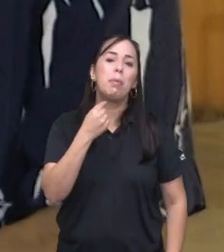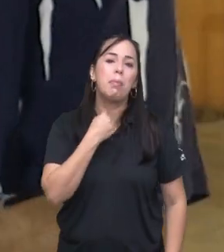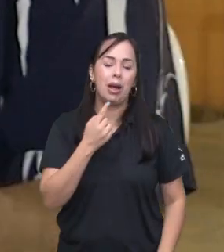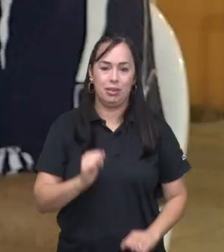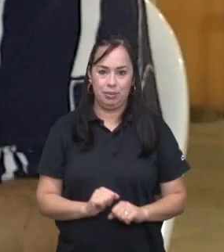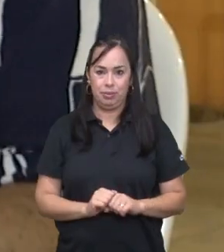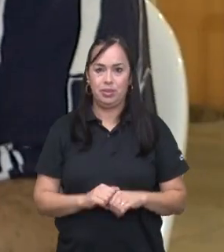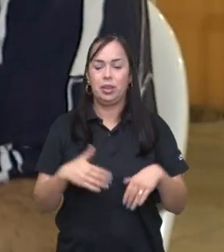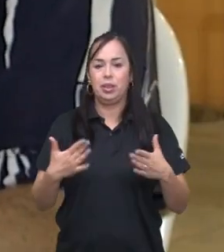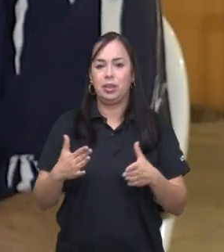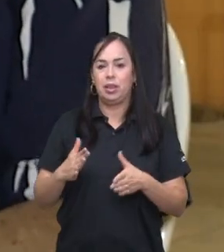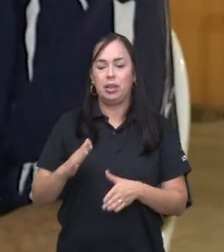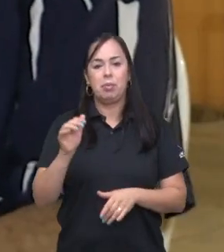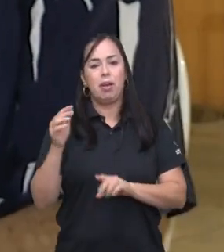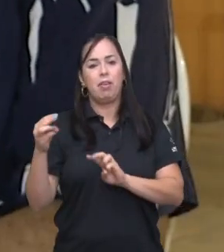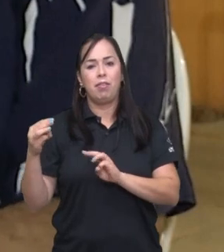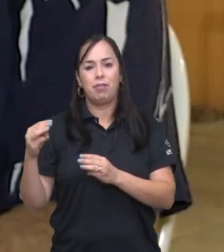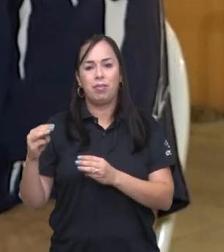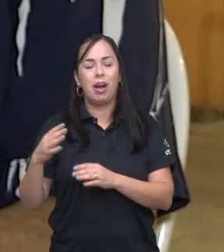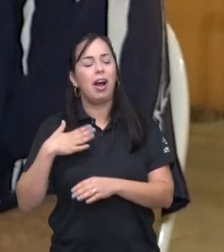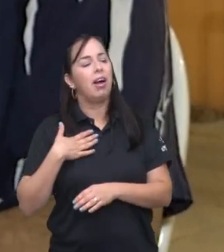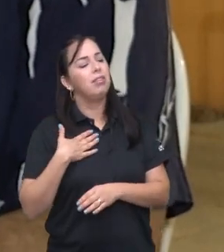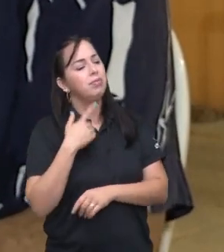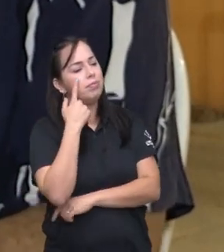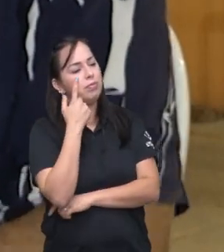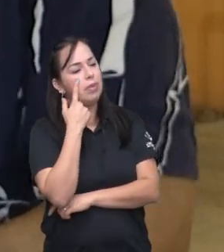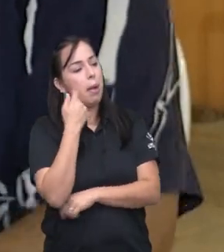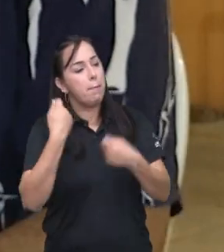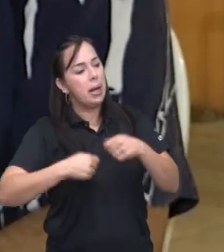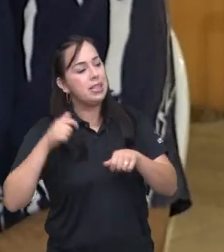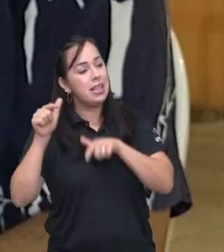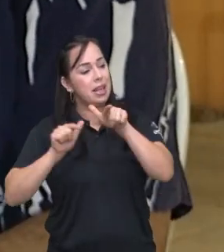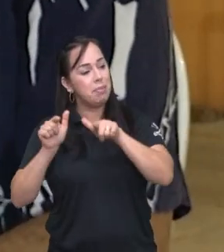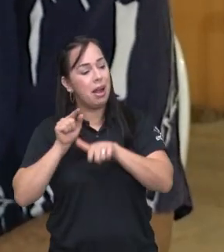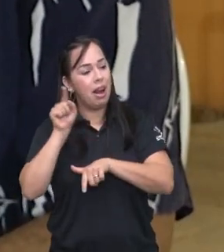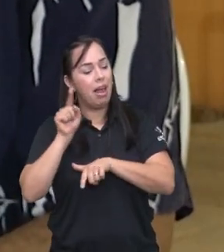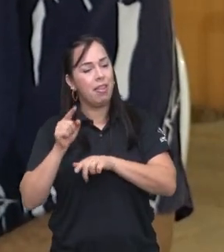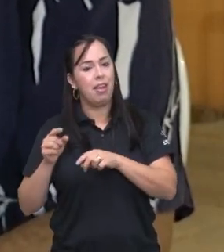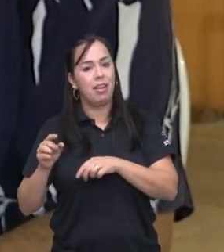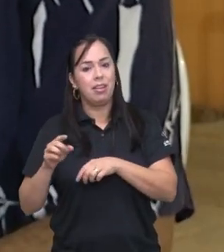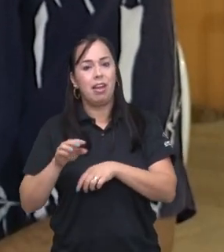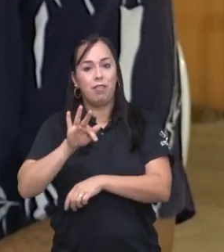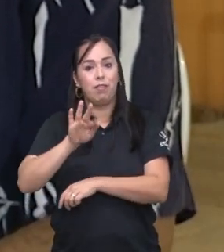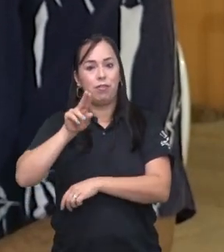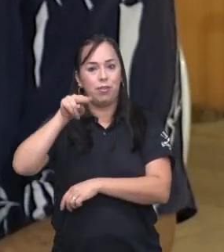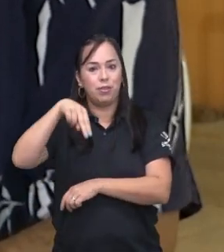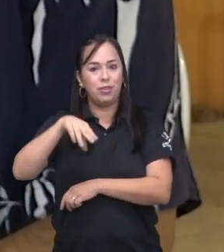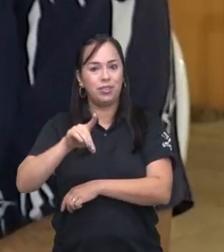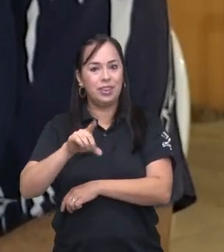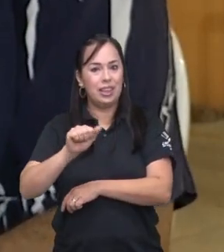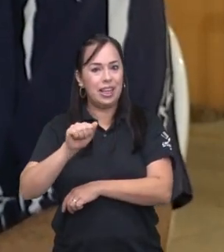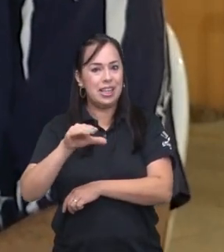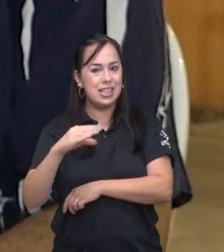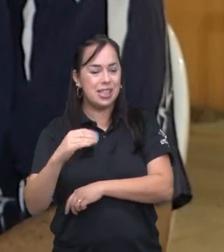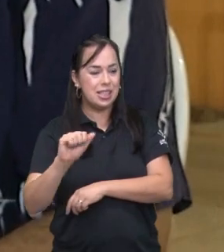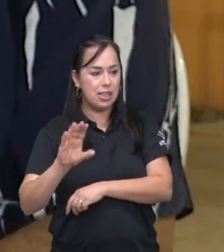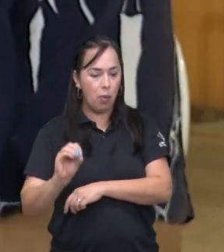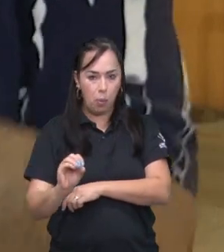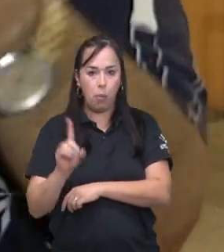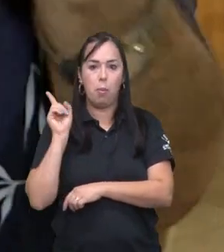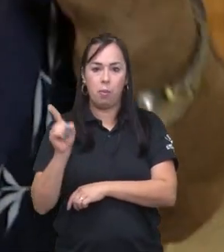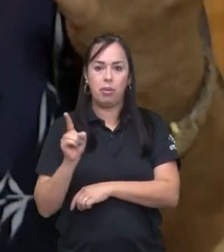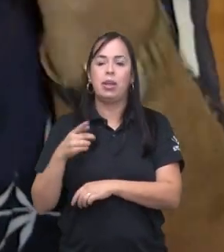1993. E a fundação me viu fazendo isso e disse: você tem que ir para a fundação trabalhar lá, né? A gente precisa de você. Em 93 eu fui para a